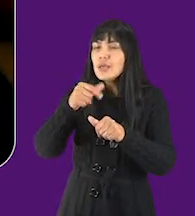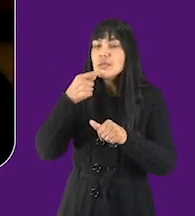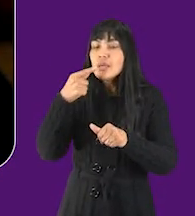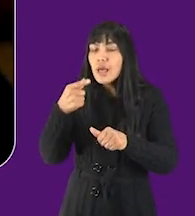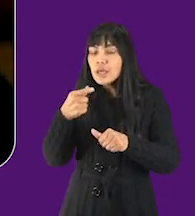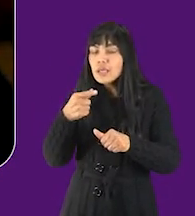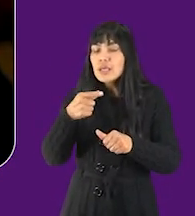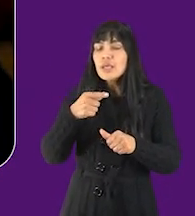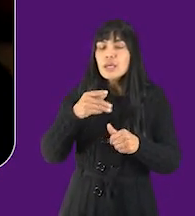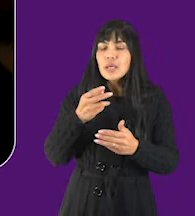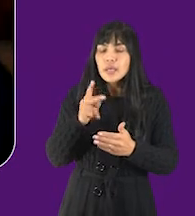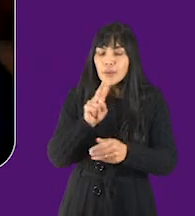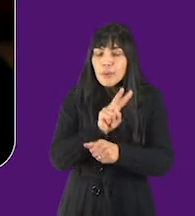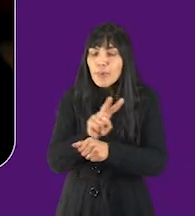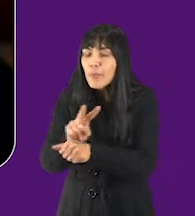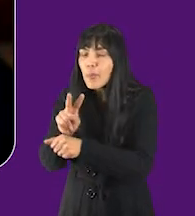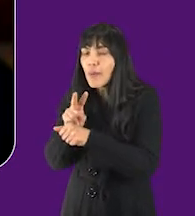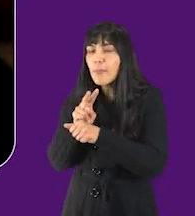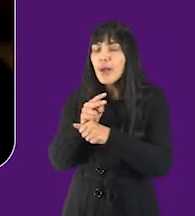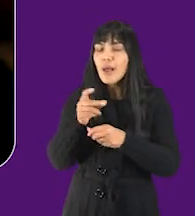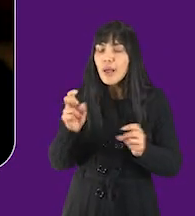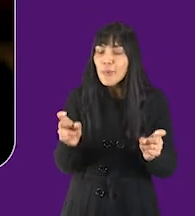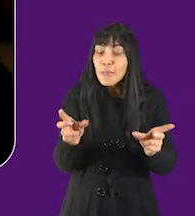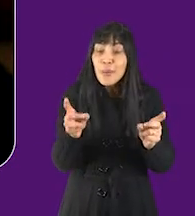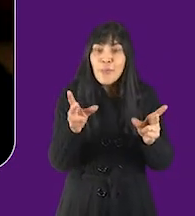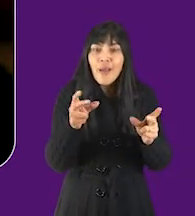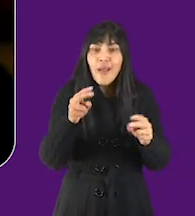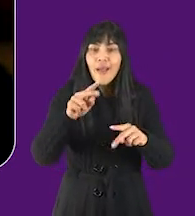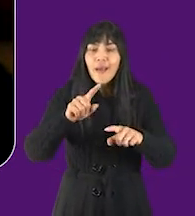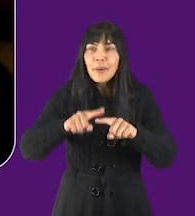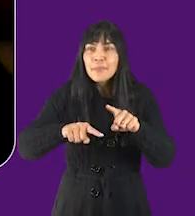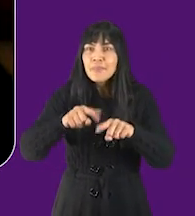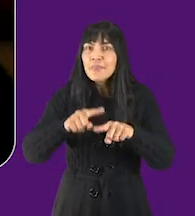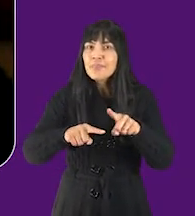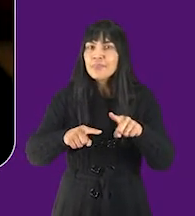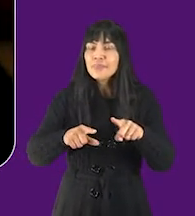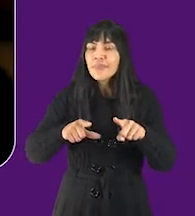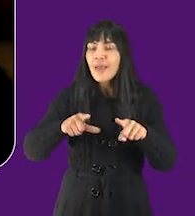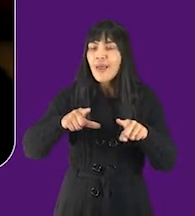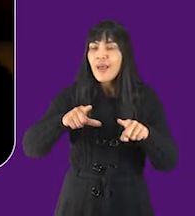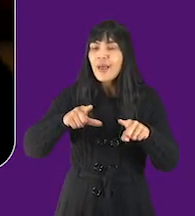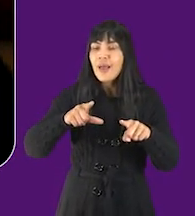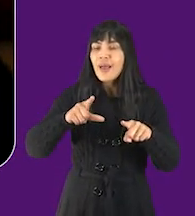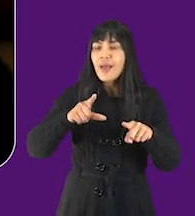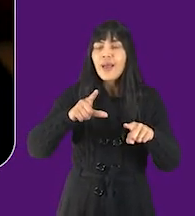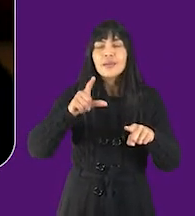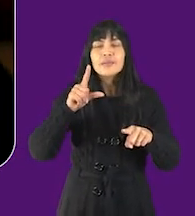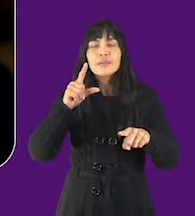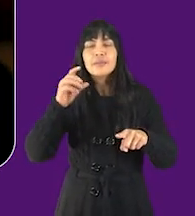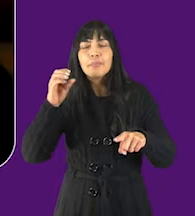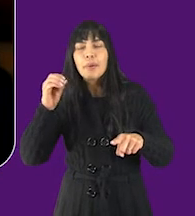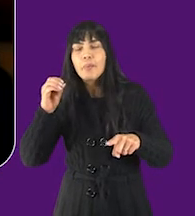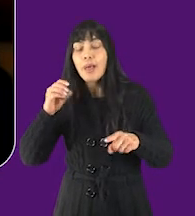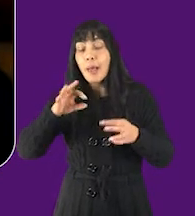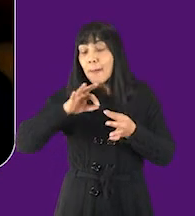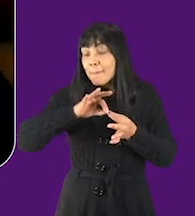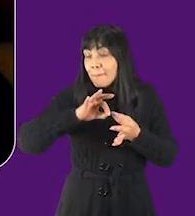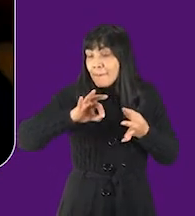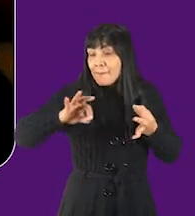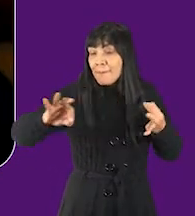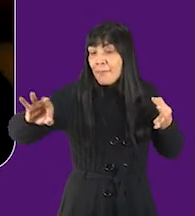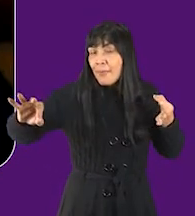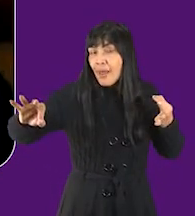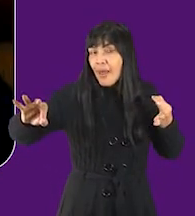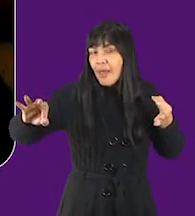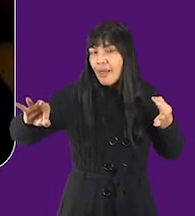possível a conservação e a comercialização de um produto a centenas e milhares de quilômetros